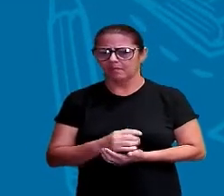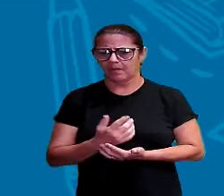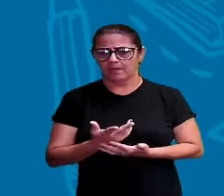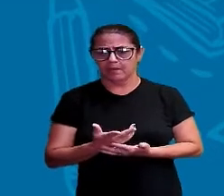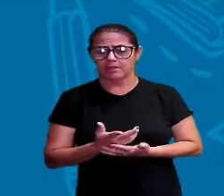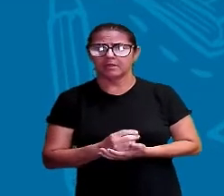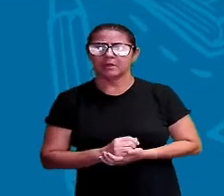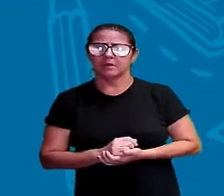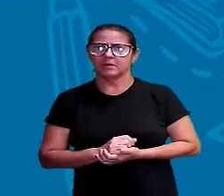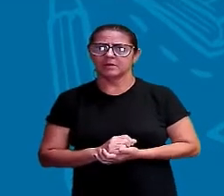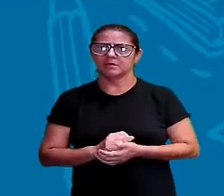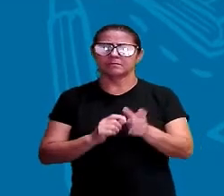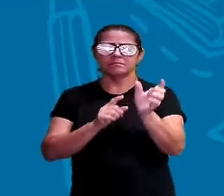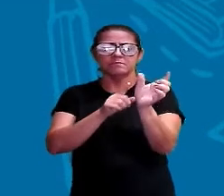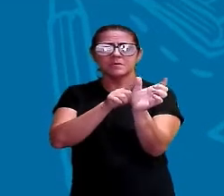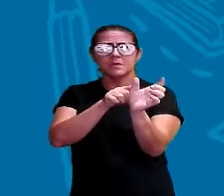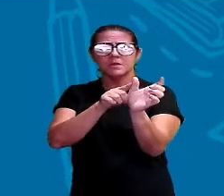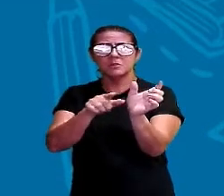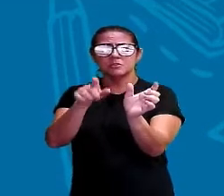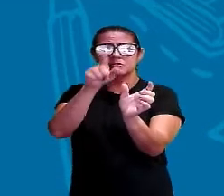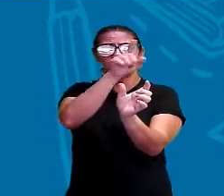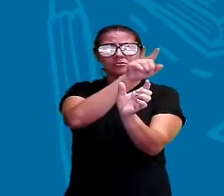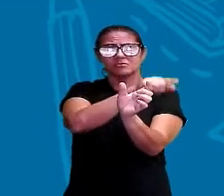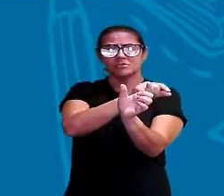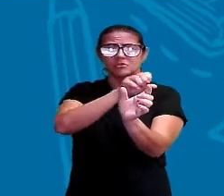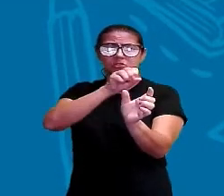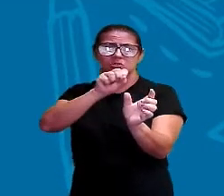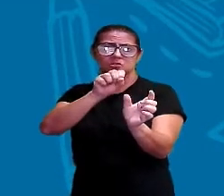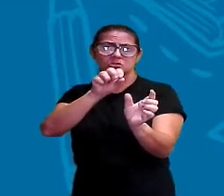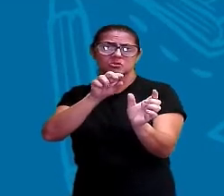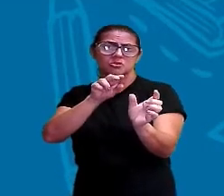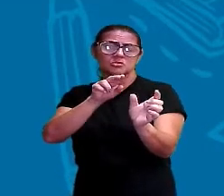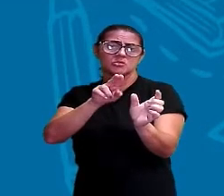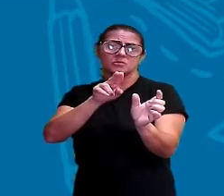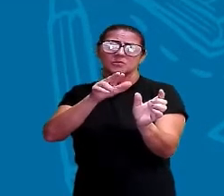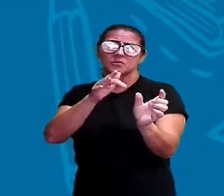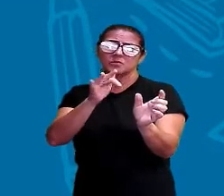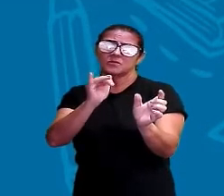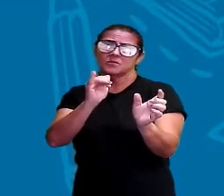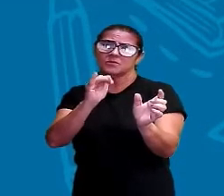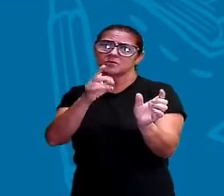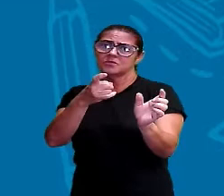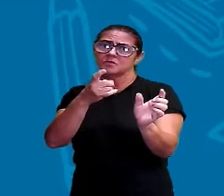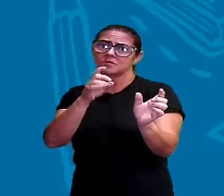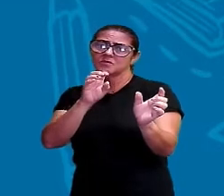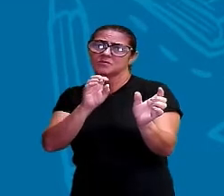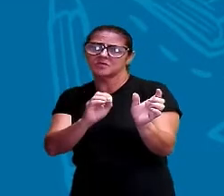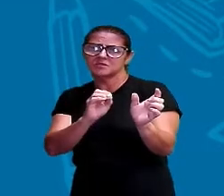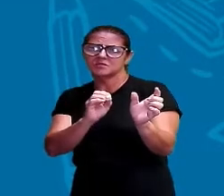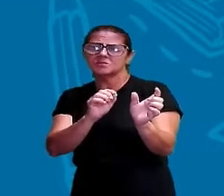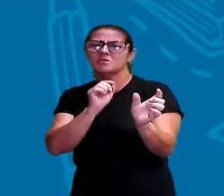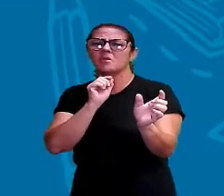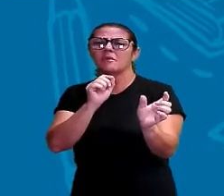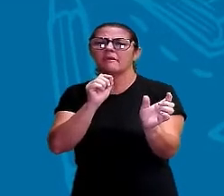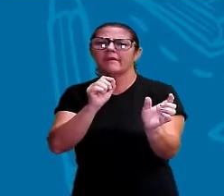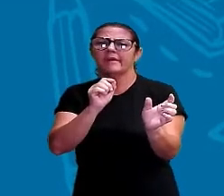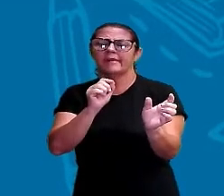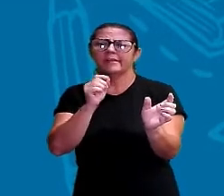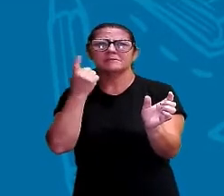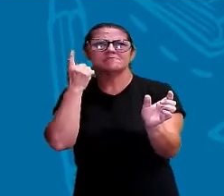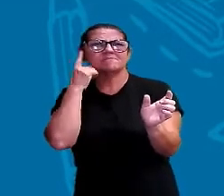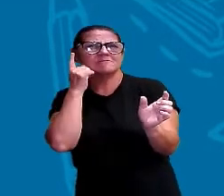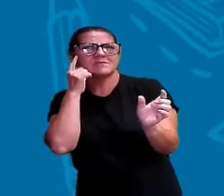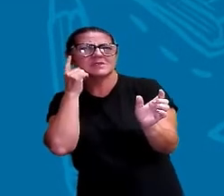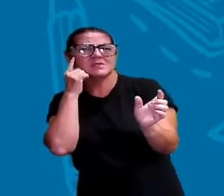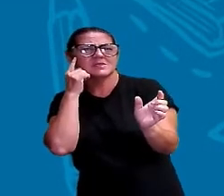do sufixo ed. E quando a gente olha aí esse sufixo ed, a gente lembra logo de quê? Simple past, que